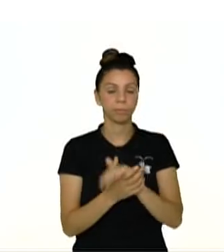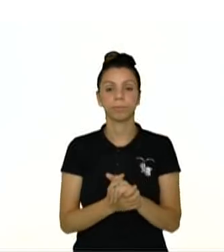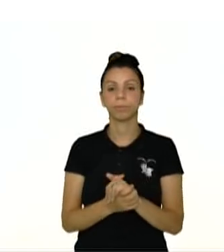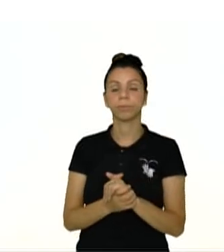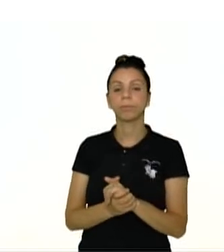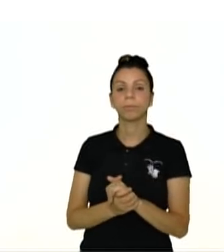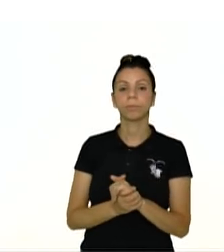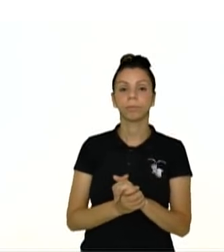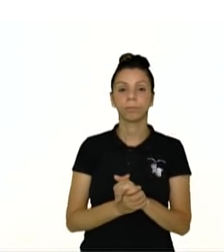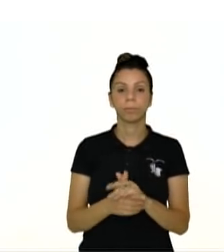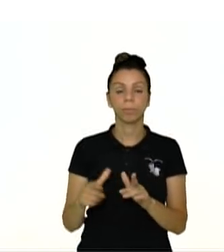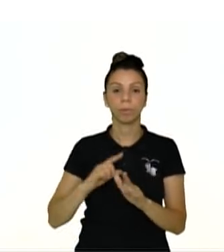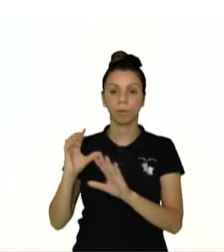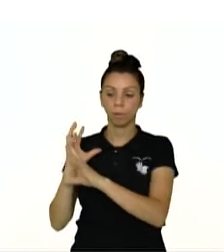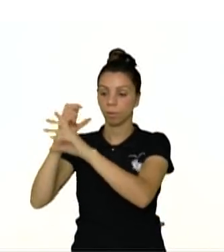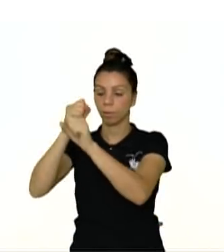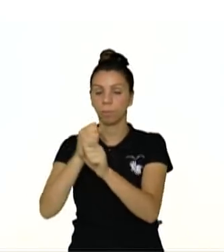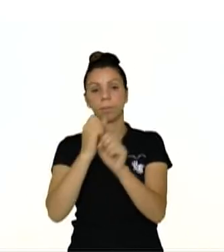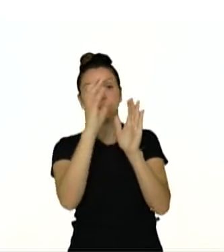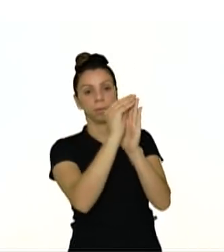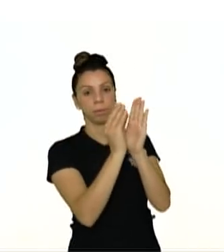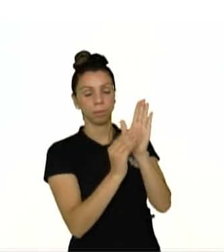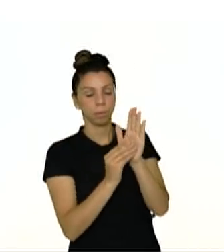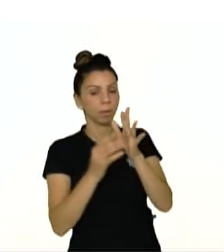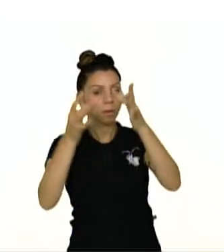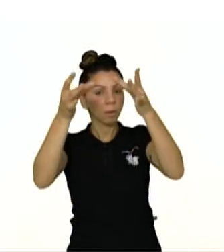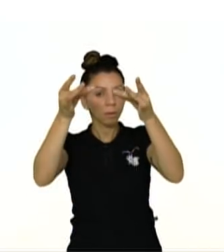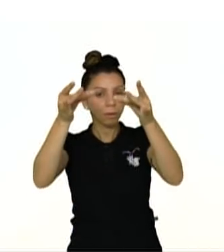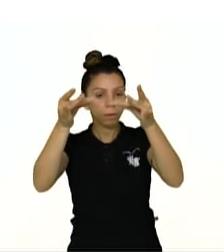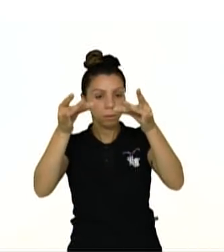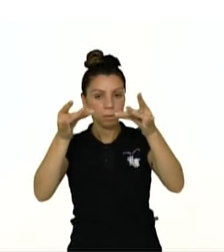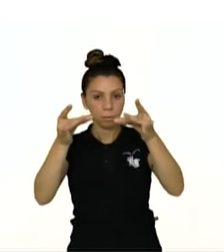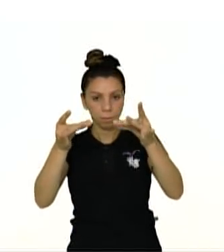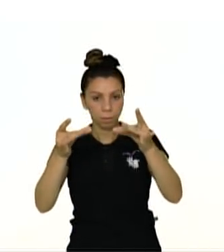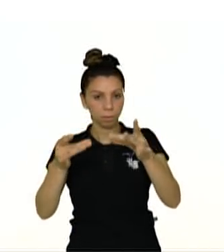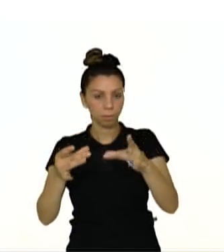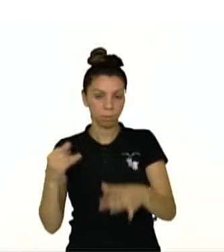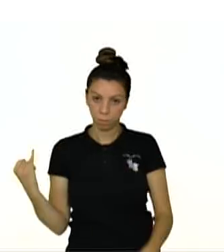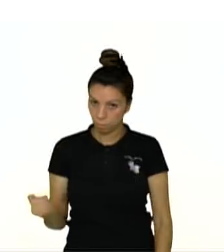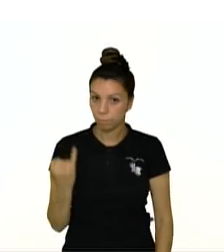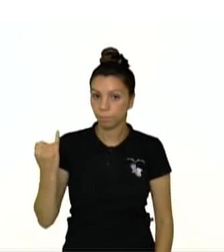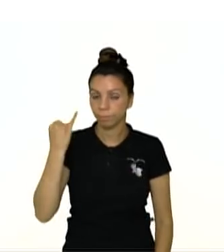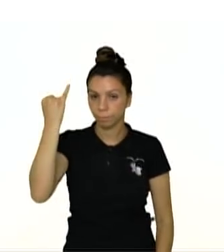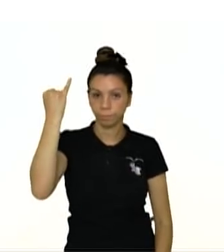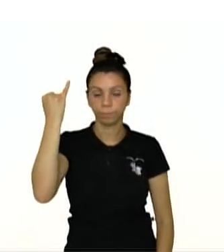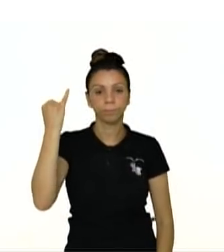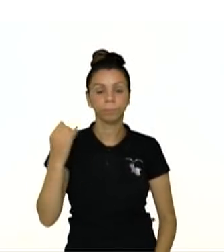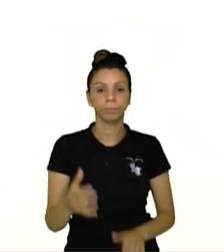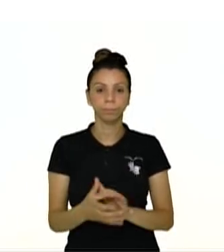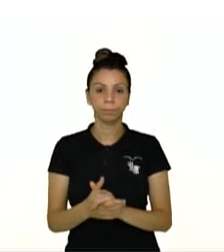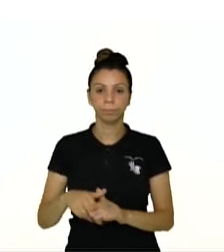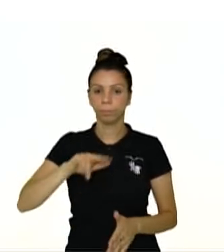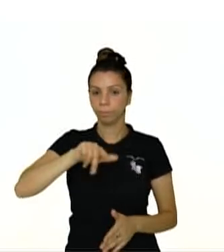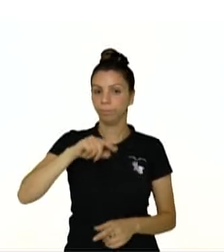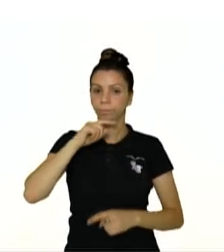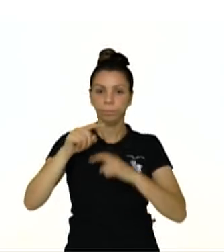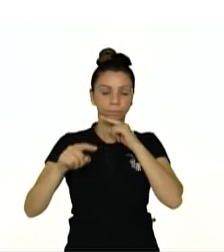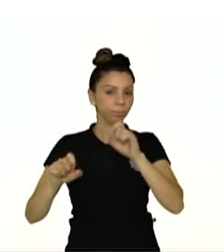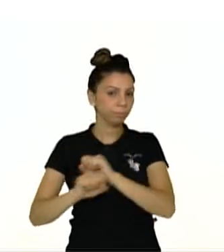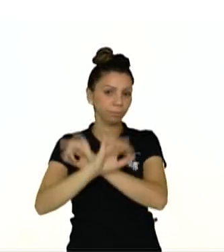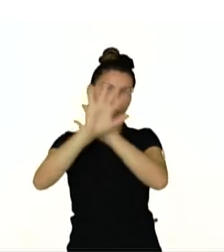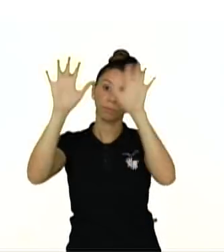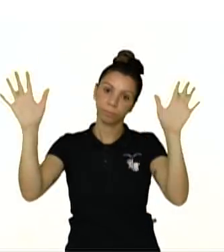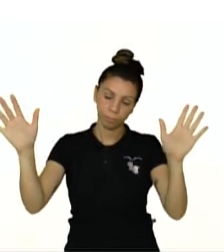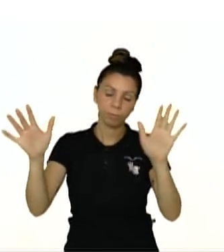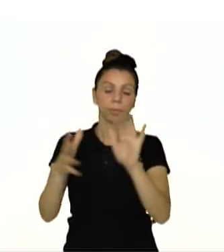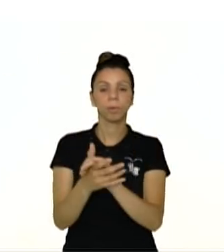vamos fazer uma retomada de conteúdos bem detalhada e bem importante para que não tenhamos quaisquer dúvidas sobre o